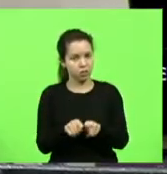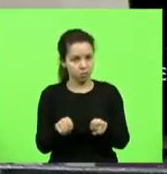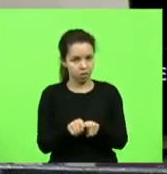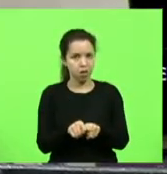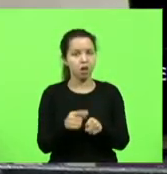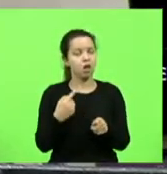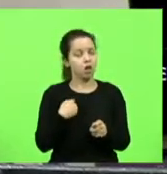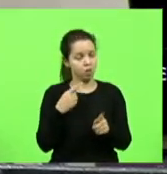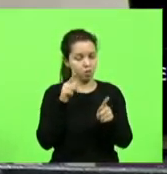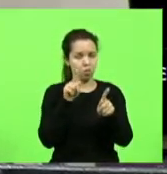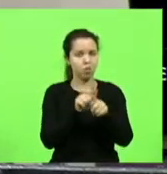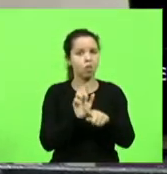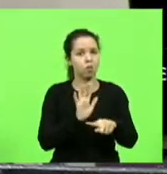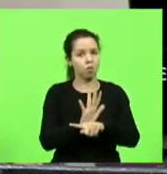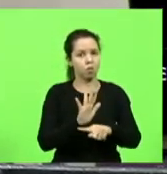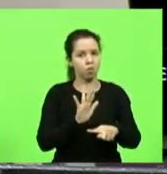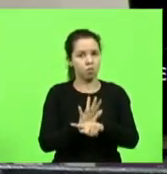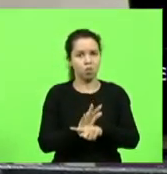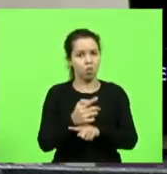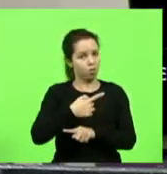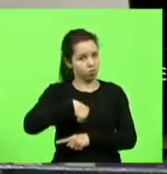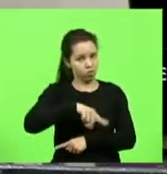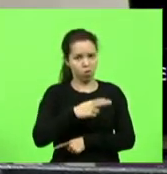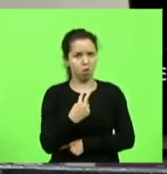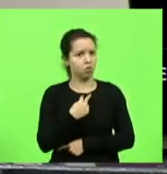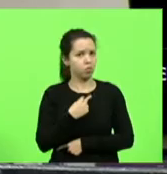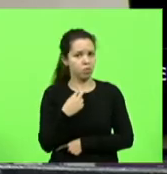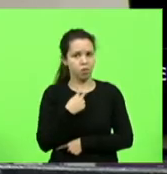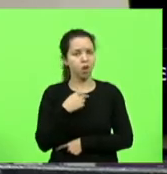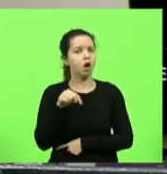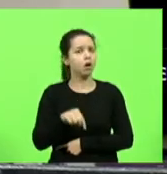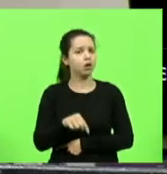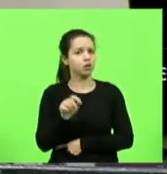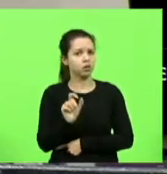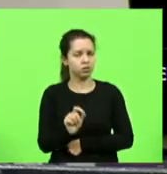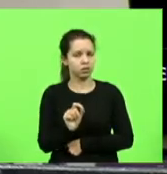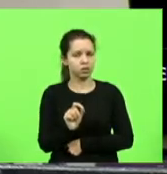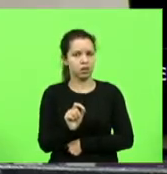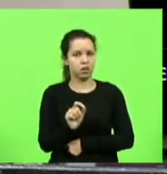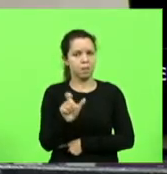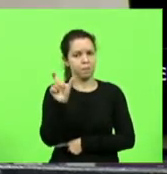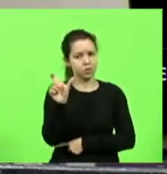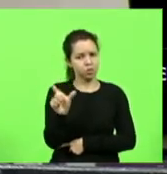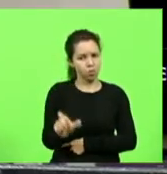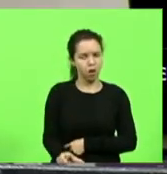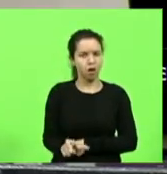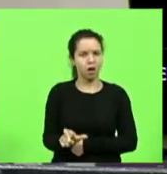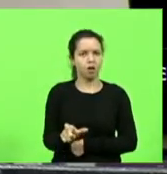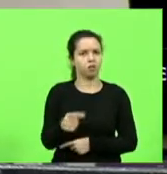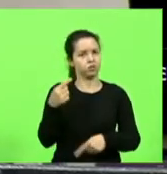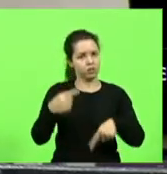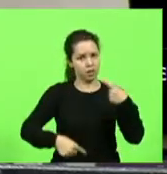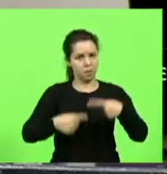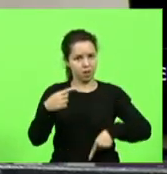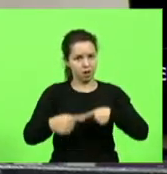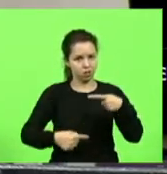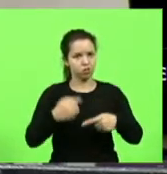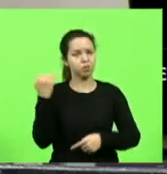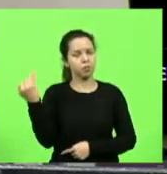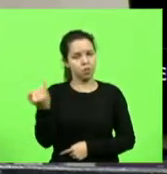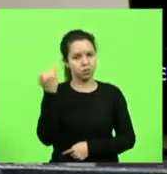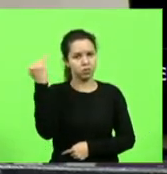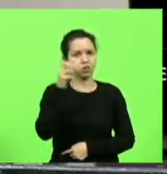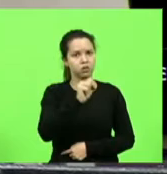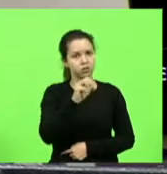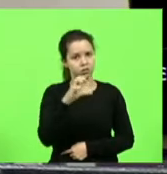Vossa Excelência. O que nós não podemos aqui é pessoalizar um debate tão importante para Santa Catarina.